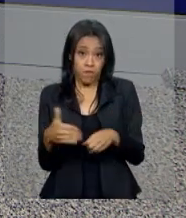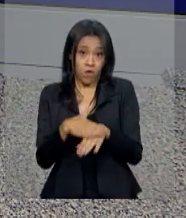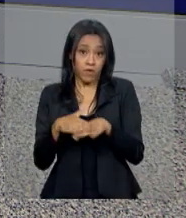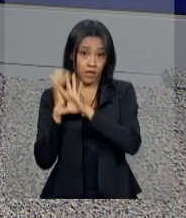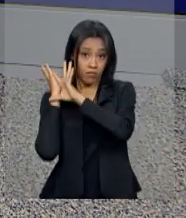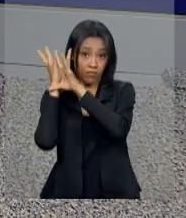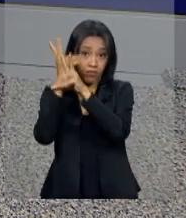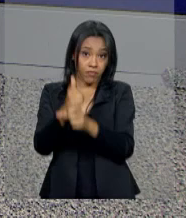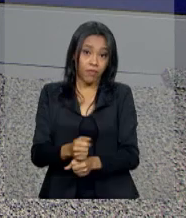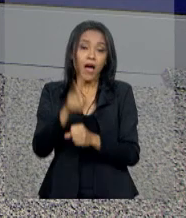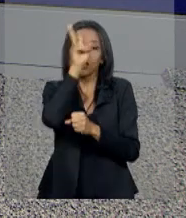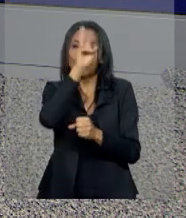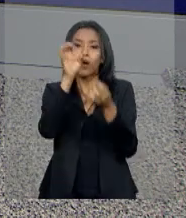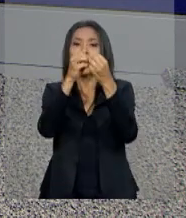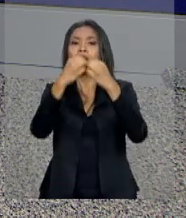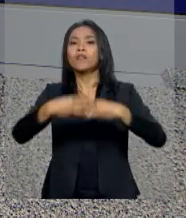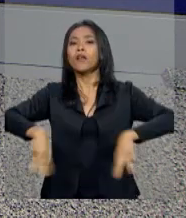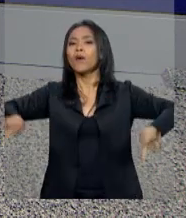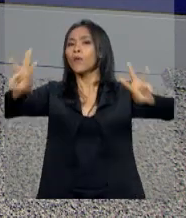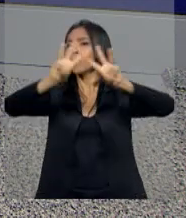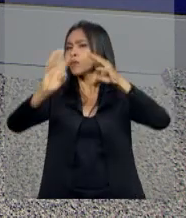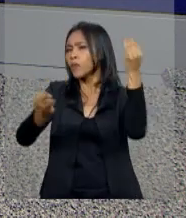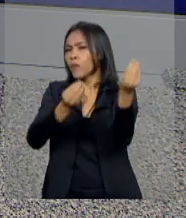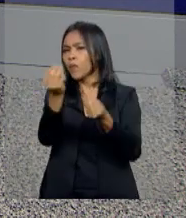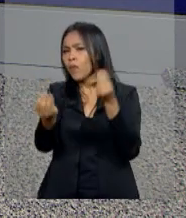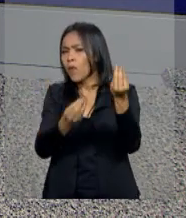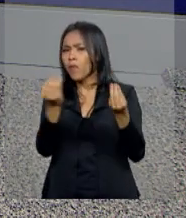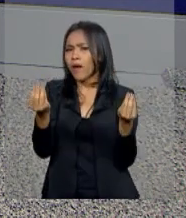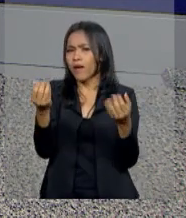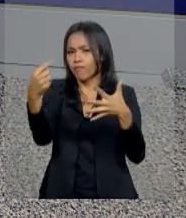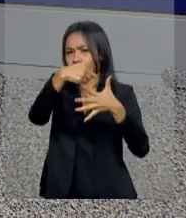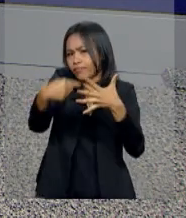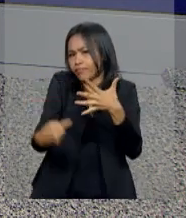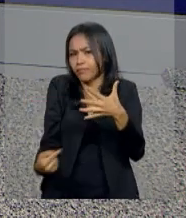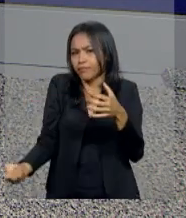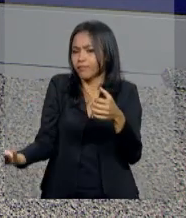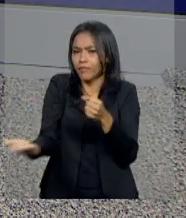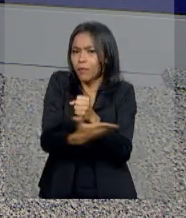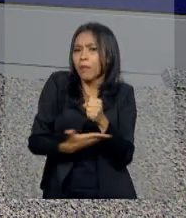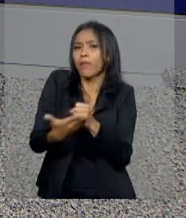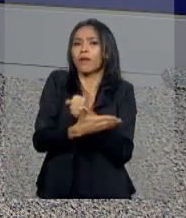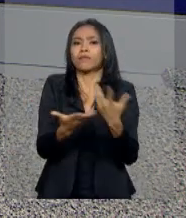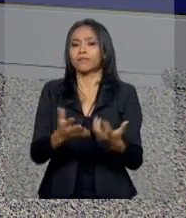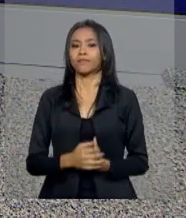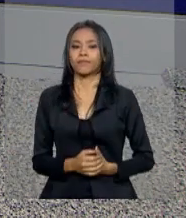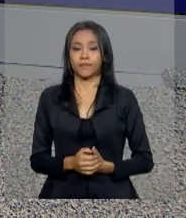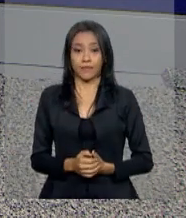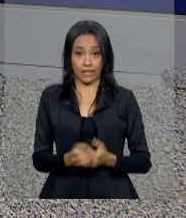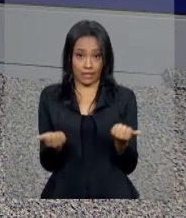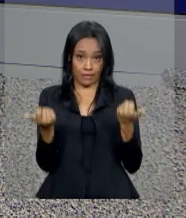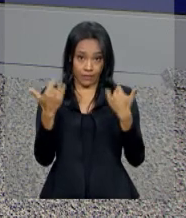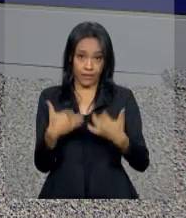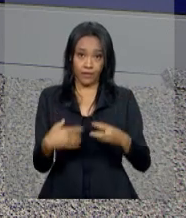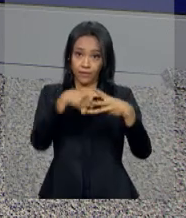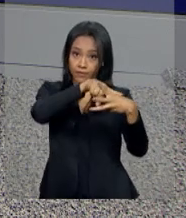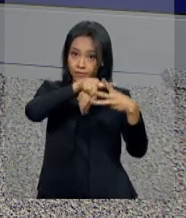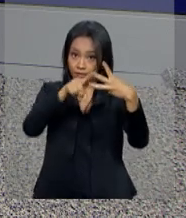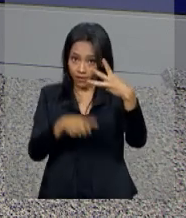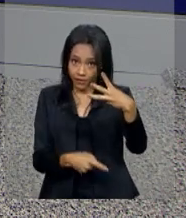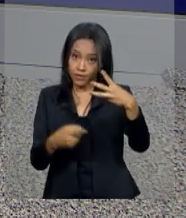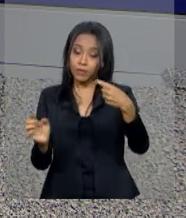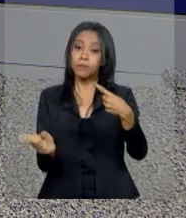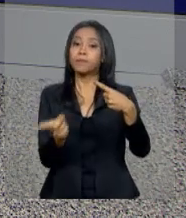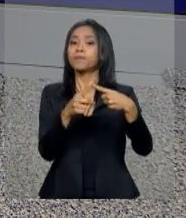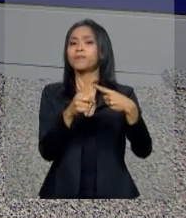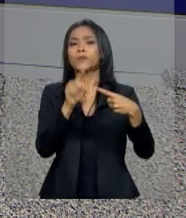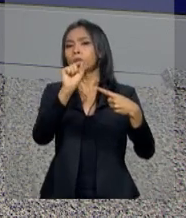viu na reportagem. Quais são os princípios básicos das Nações Unidas? Olha, Renata, a gente pode dizer que são três princípios básicos. O